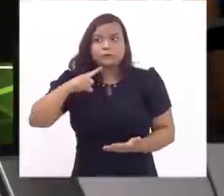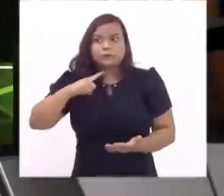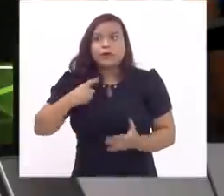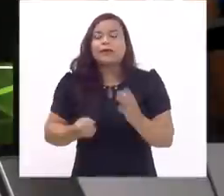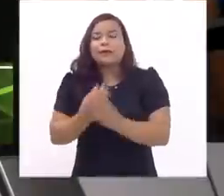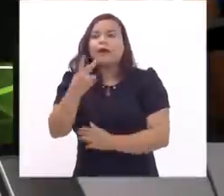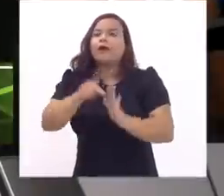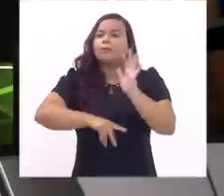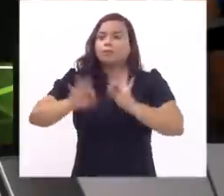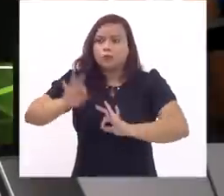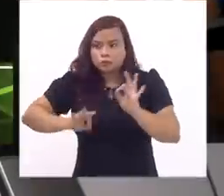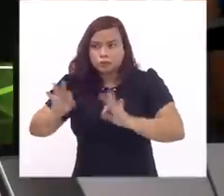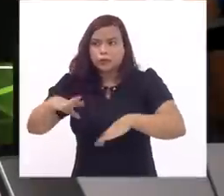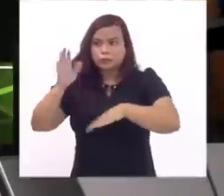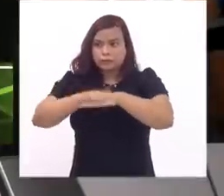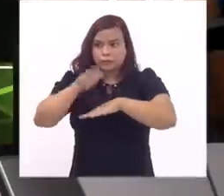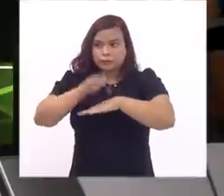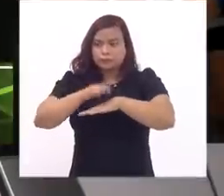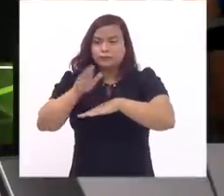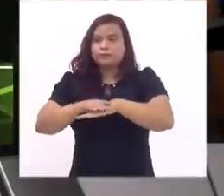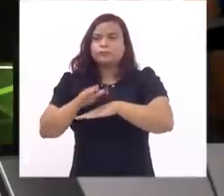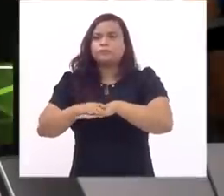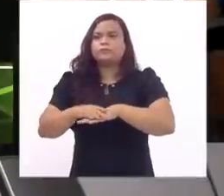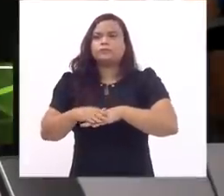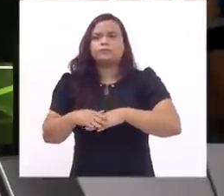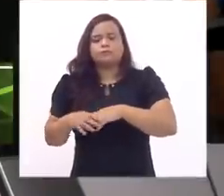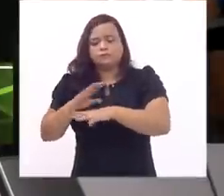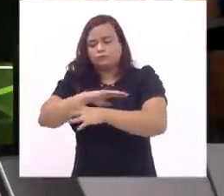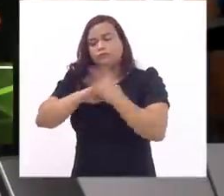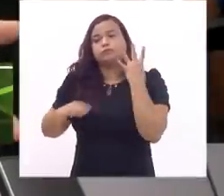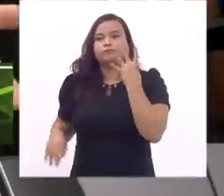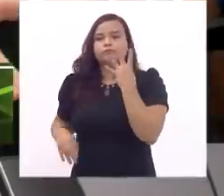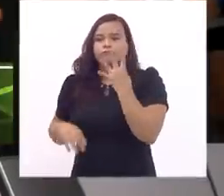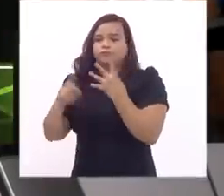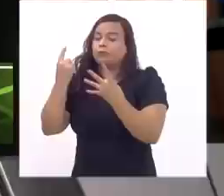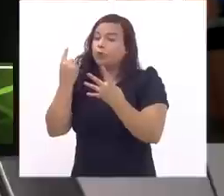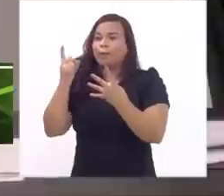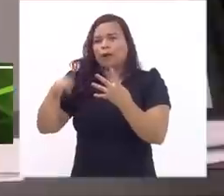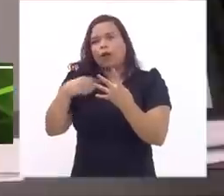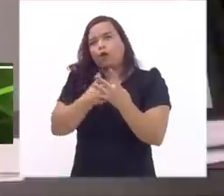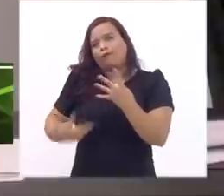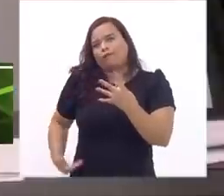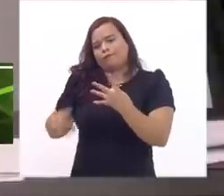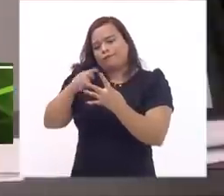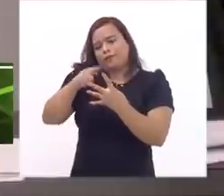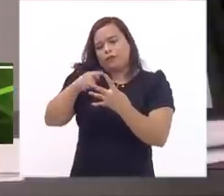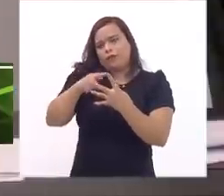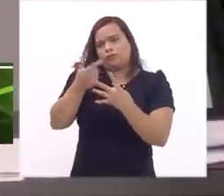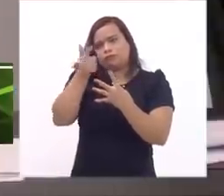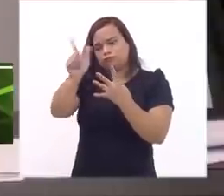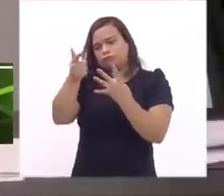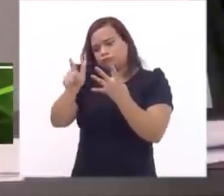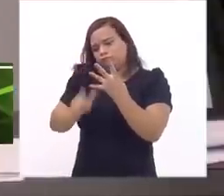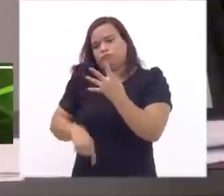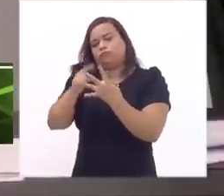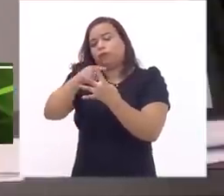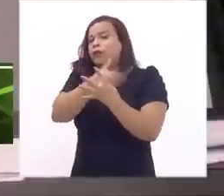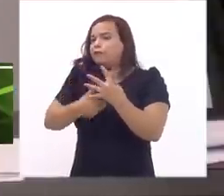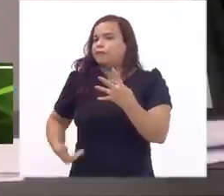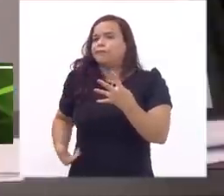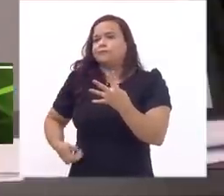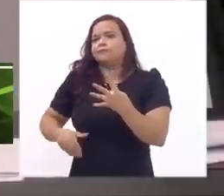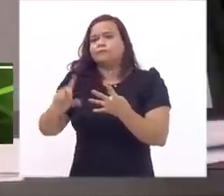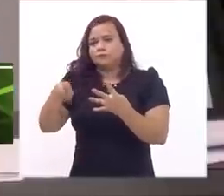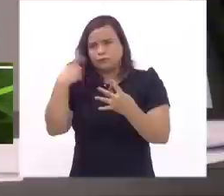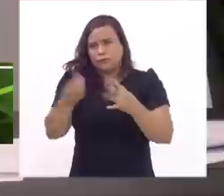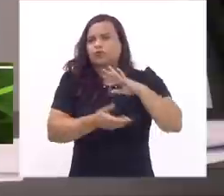um projeto a quatro mãos. E uma das mãos é a mão do governo. Ok. Então, vamos dar esse encaminhamento, vamos retirar